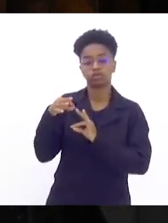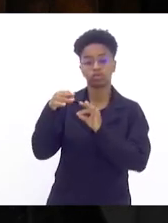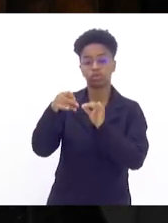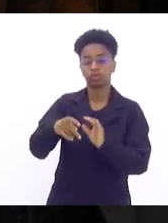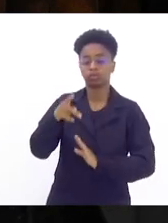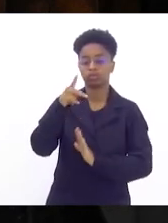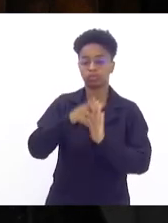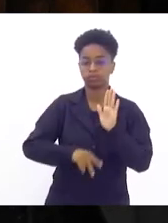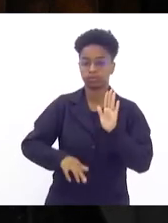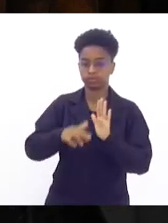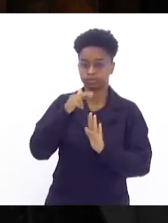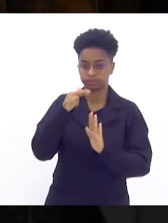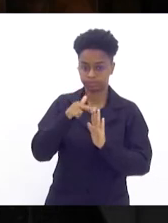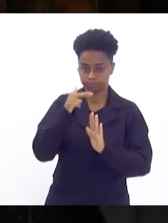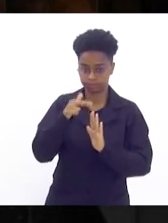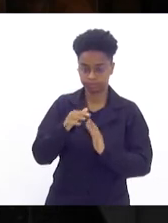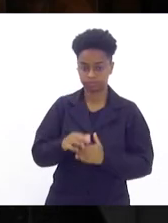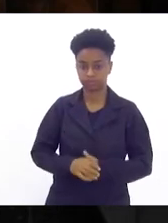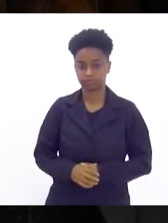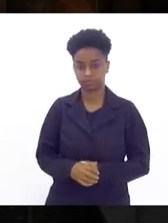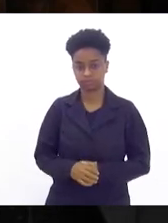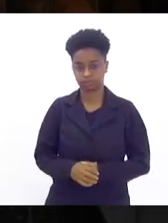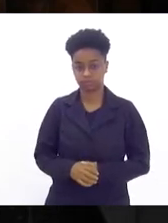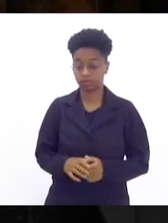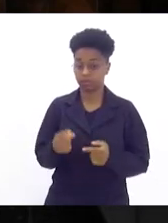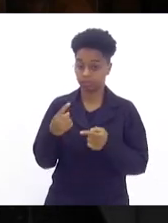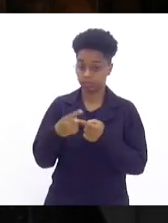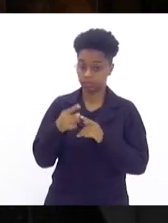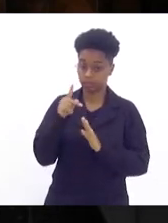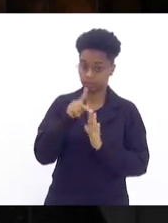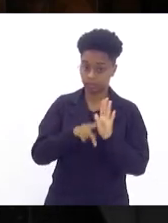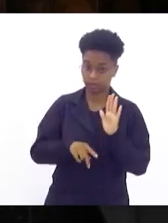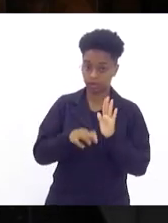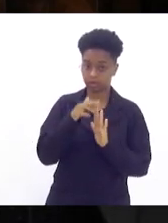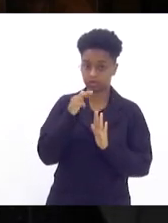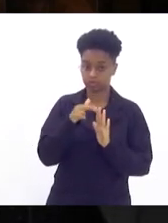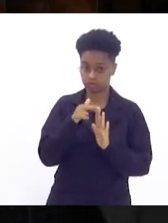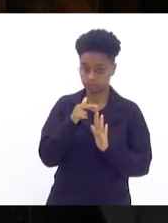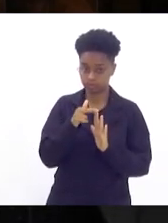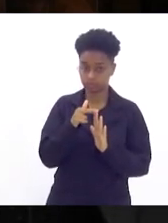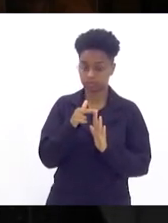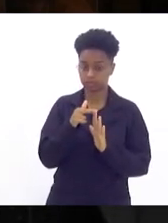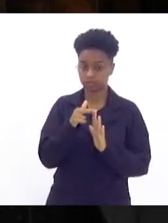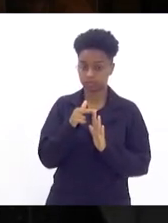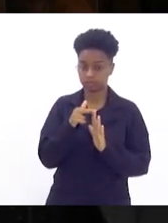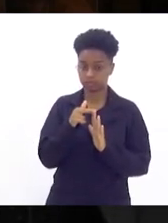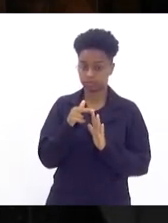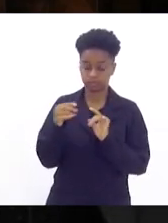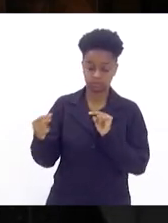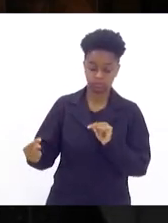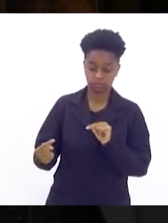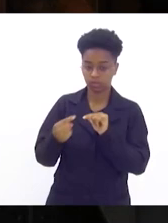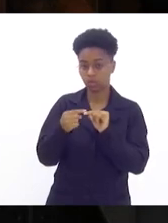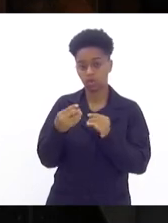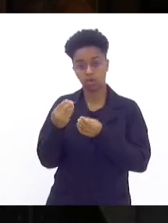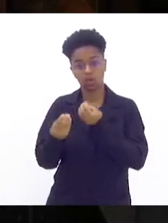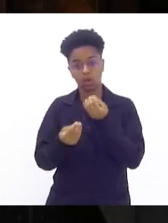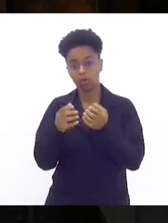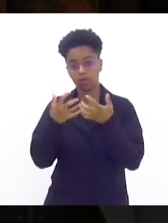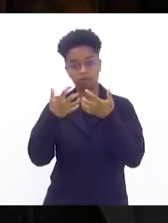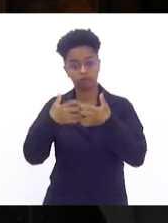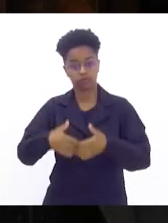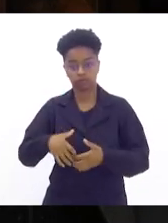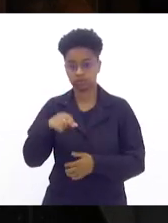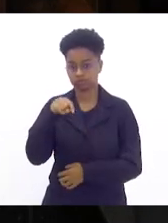resolução porque o projeto de resolução diz respeito ao funcionamento da